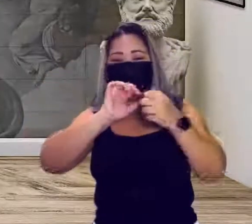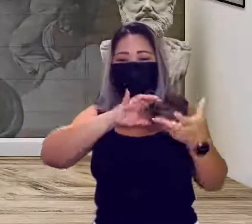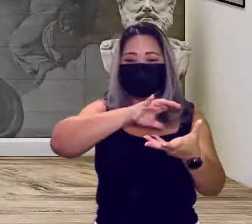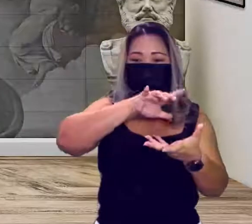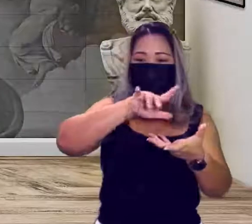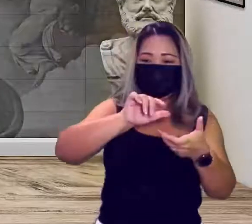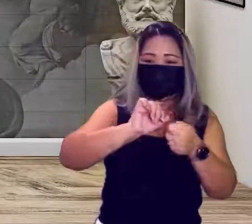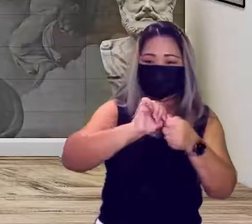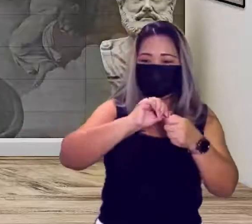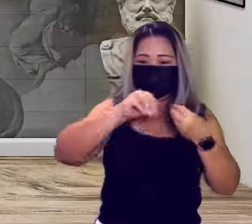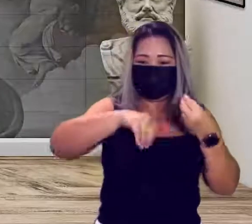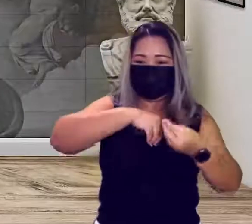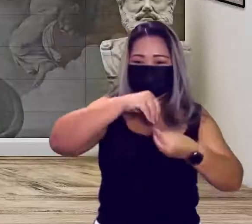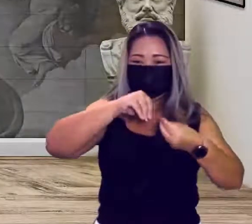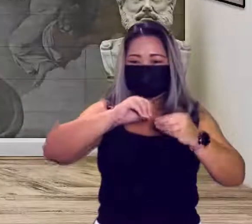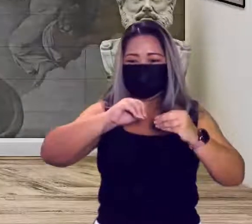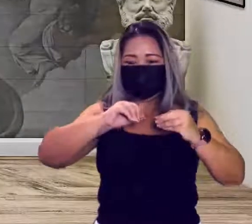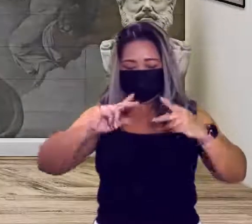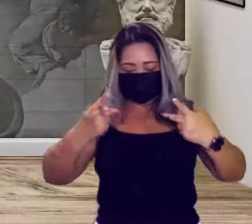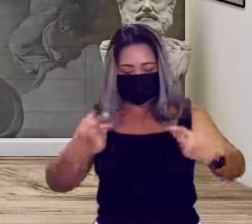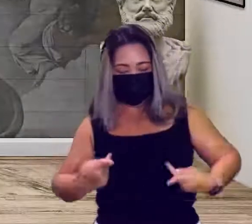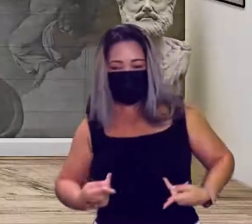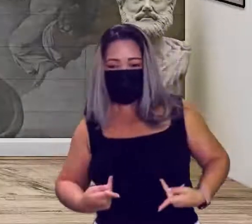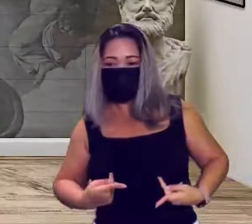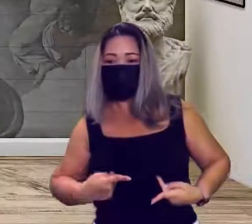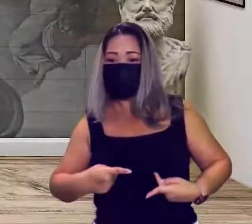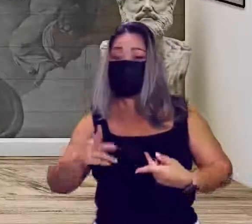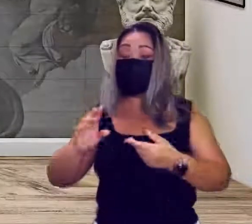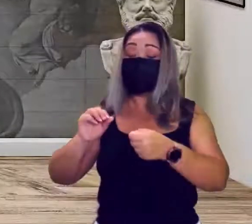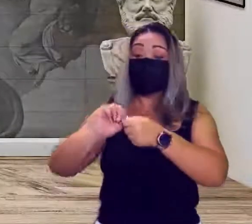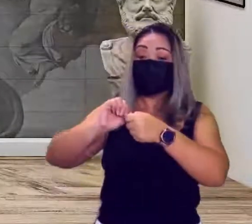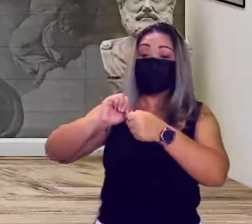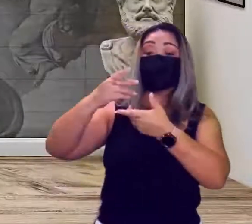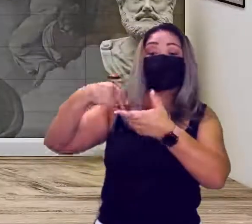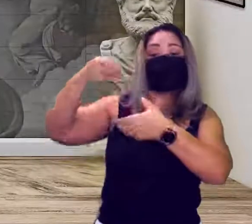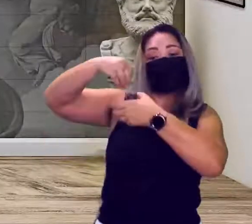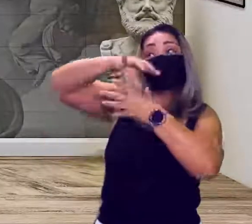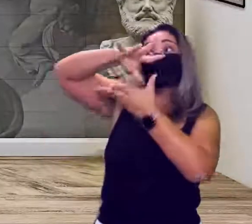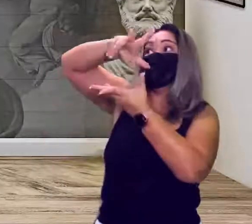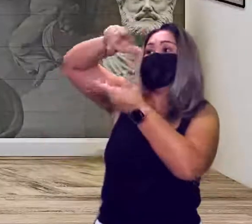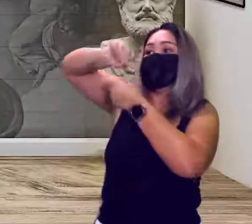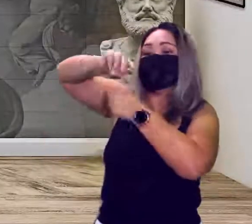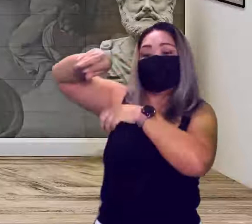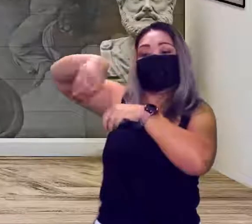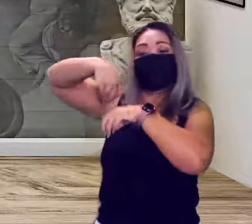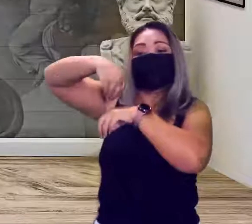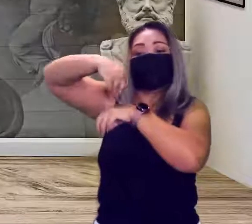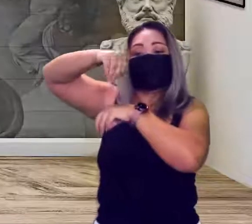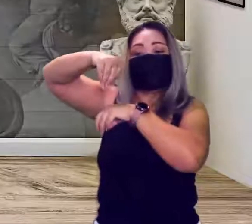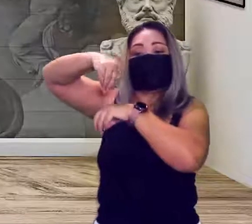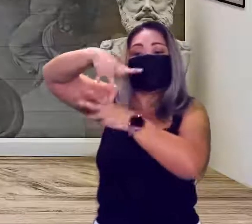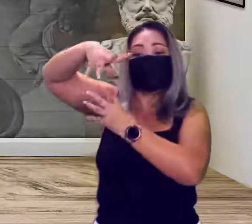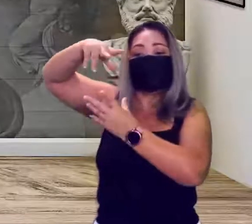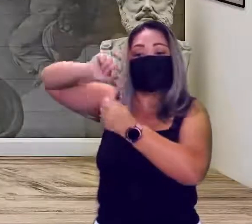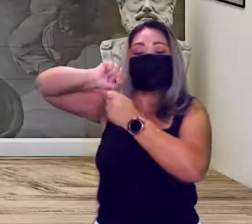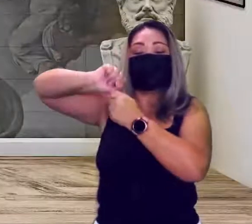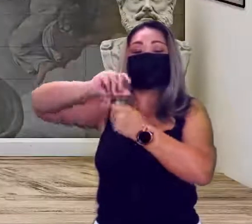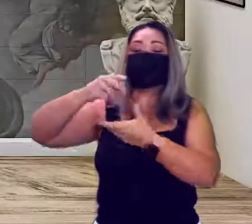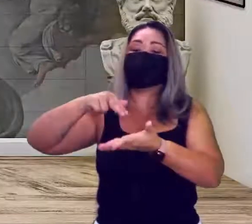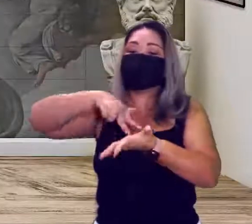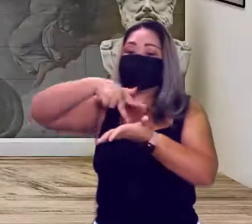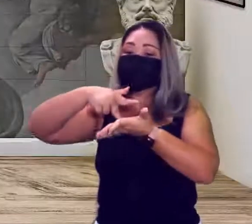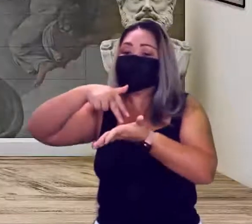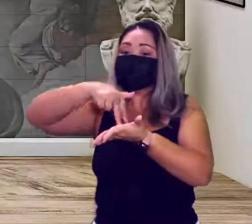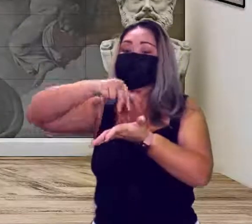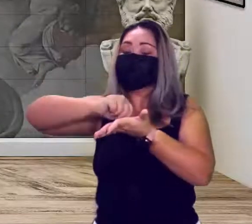criaturas, seres humanos e o sobrenatural, sempre. Por exemplo, o Saci, né, é uma criatura, de forma